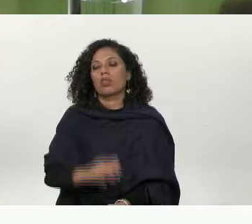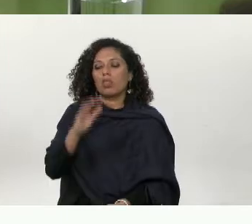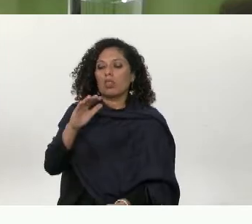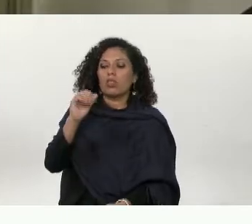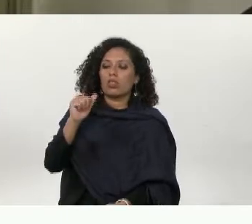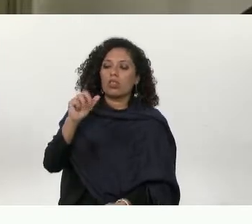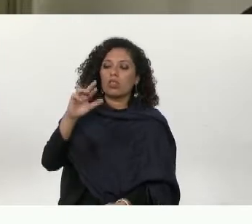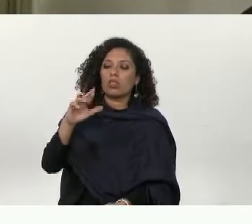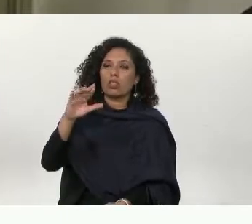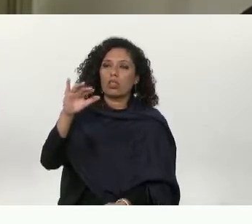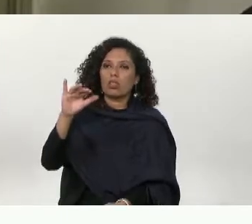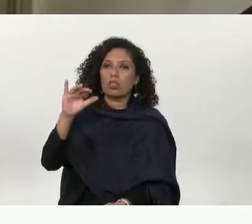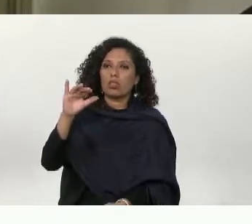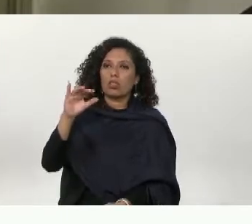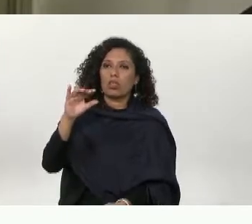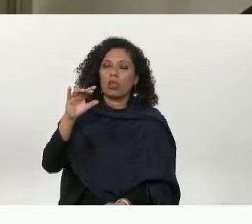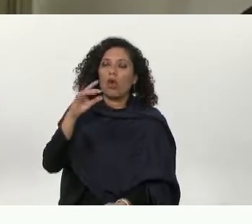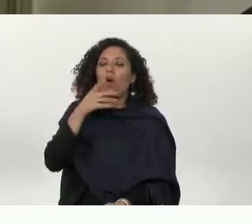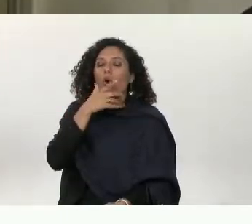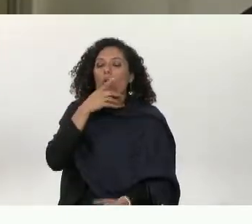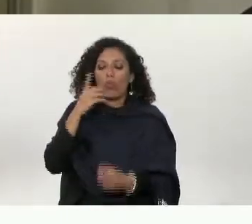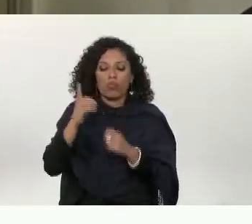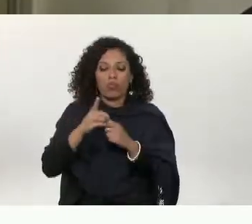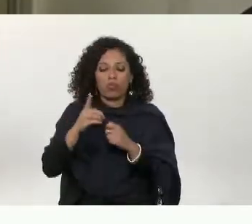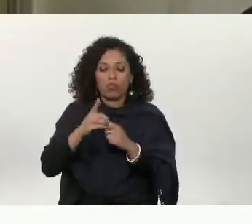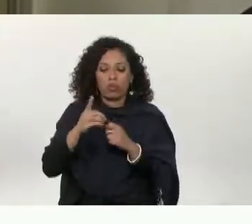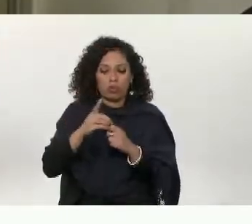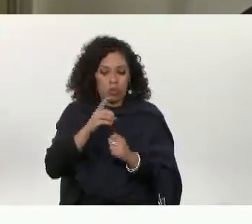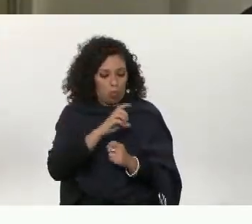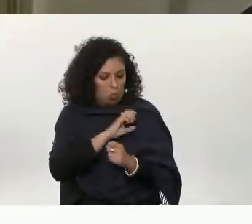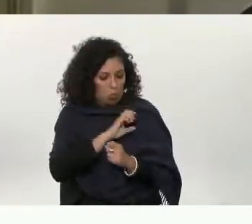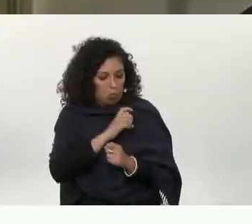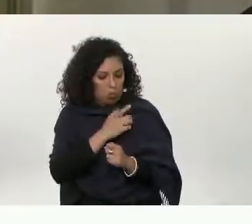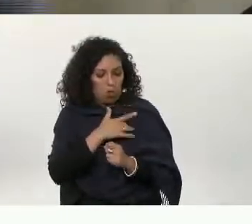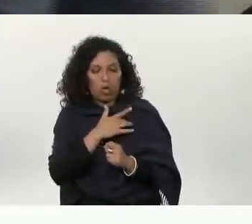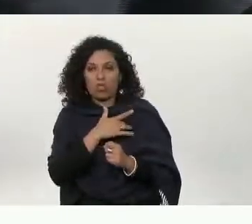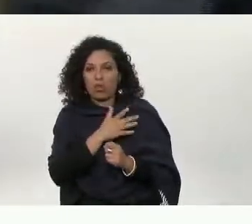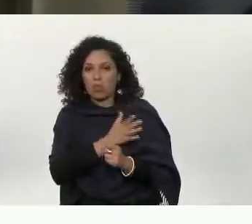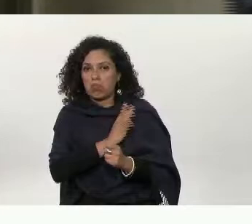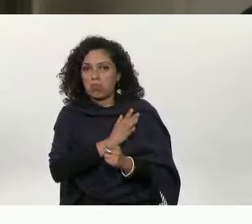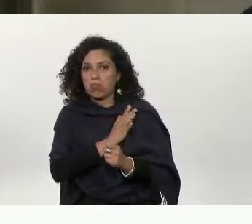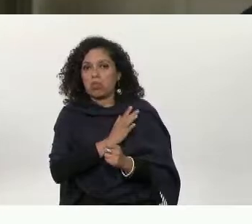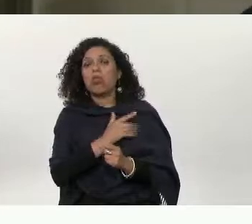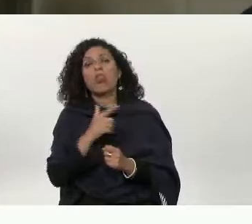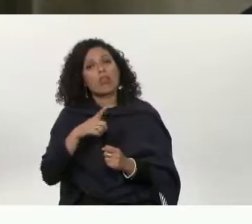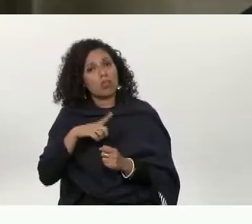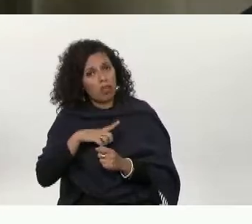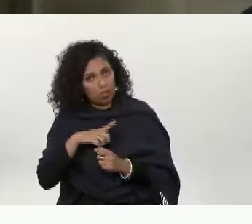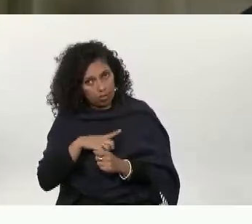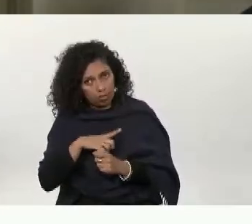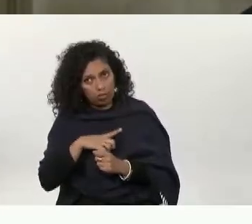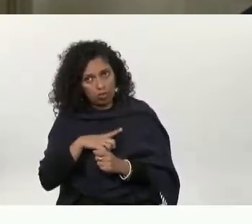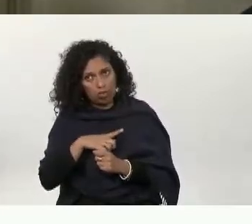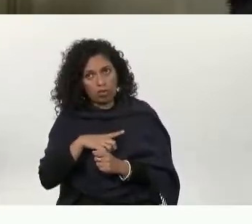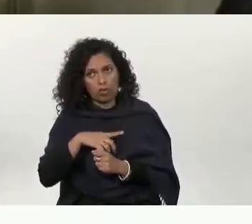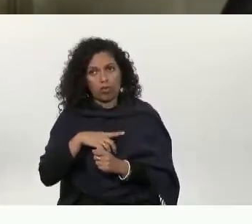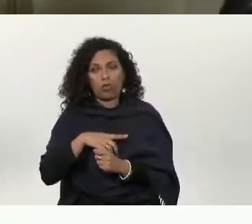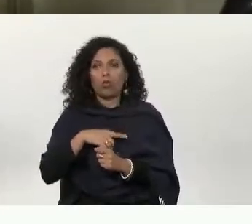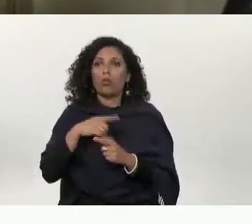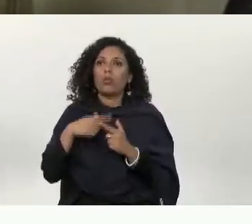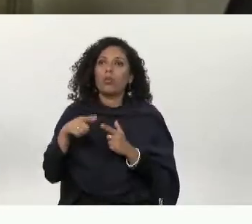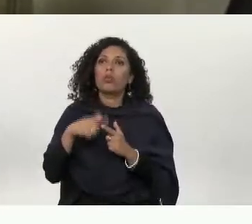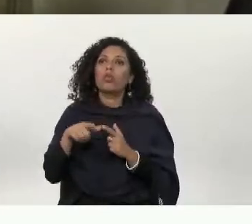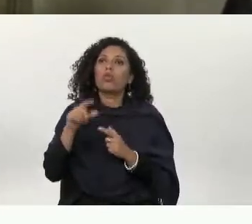cardiotocógrafo. O cardiotocógrafo existe sim, o que está no pré-parto. O que houve foi a fita do